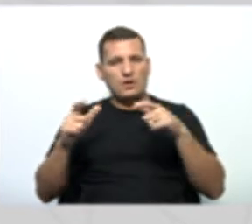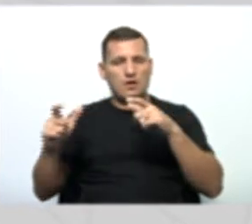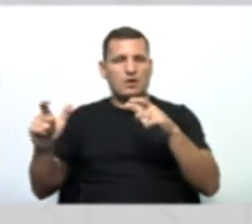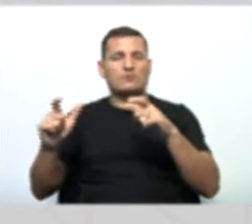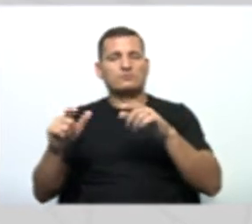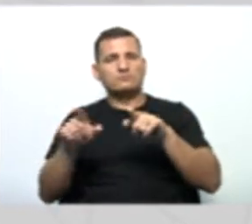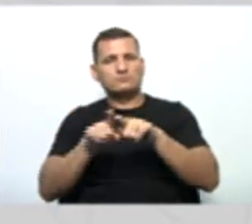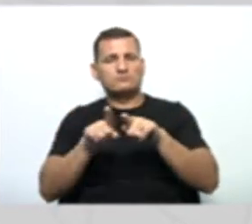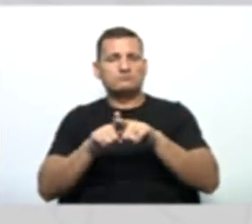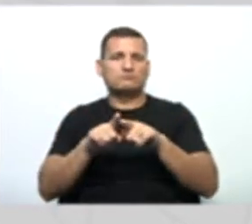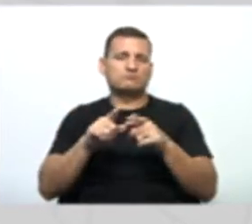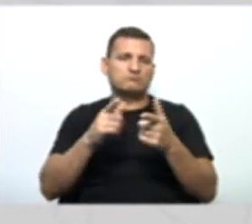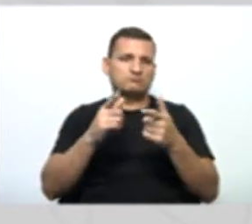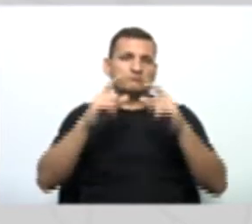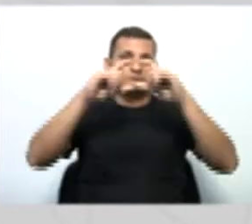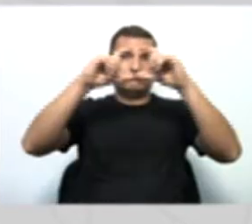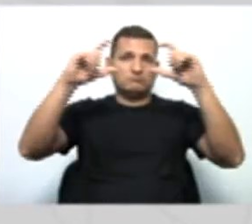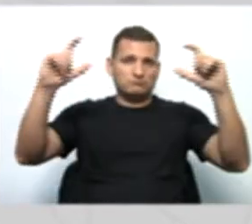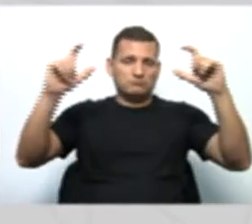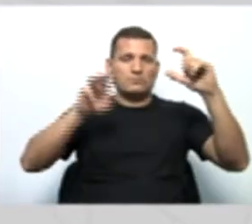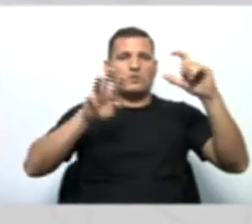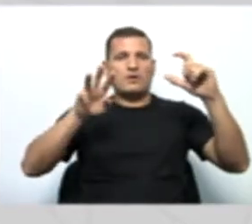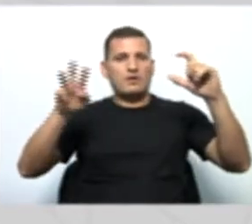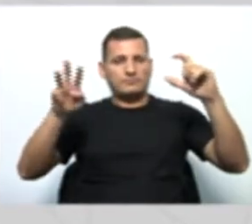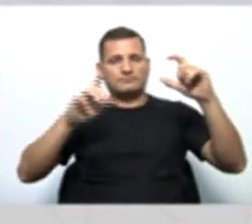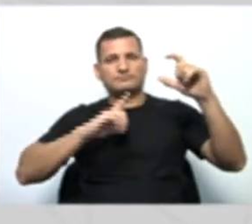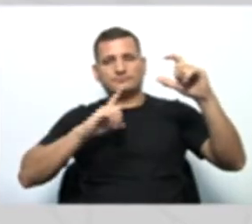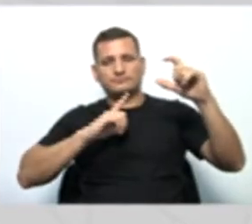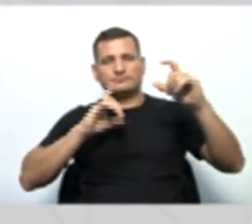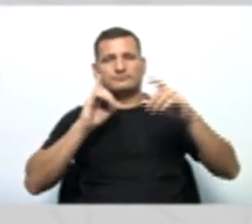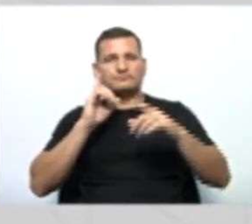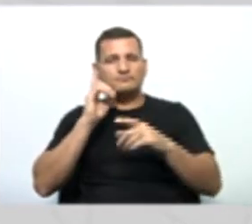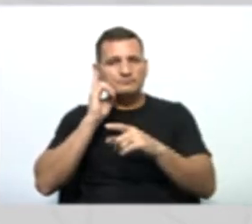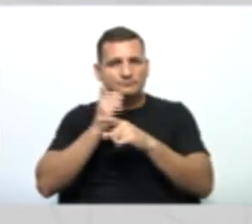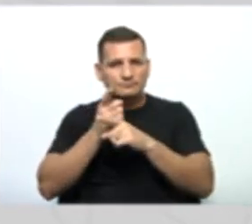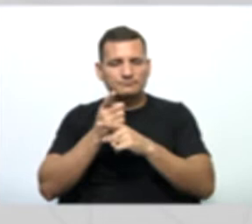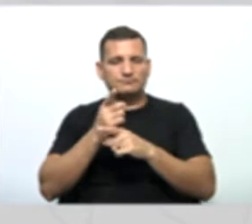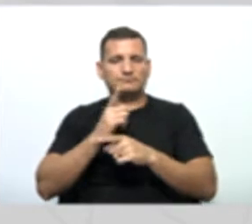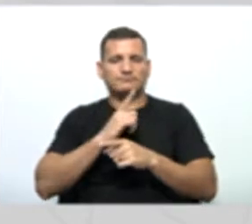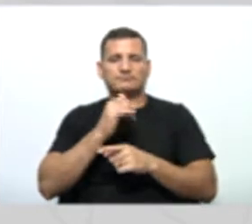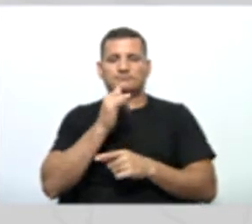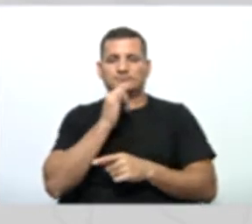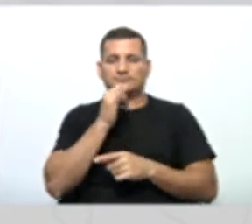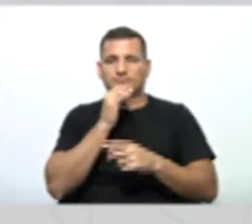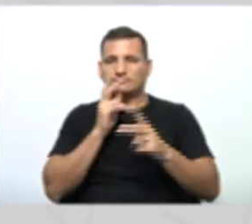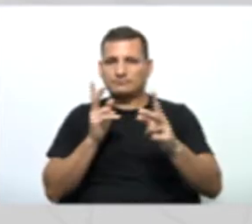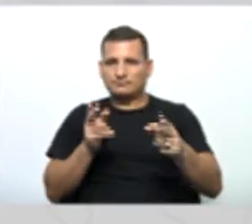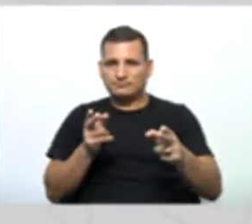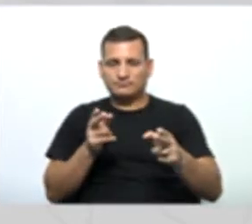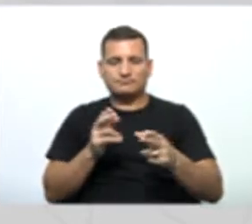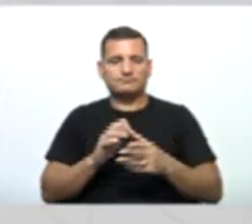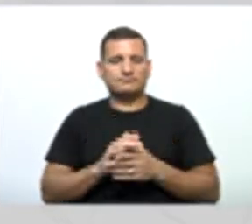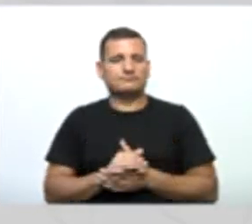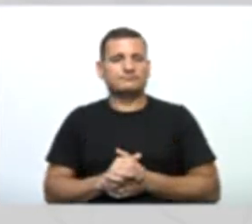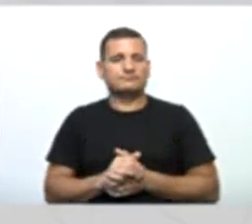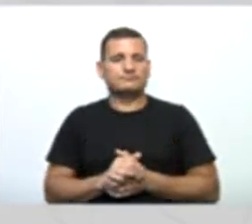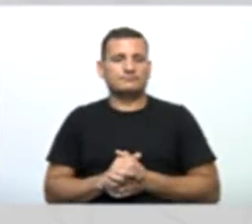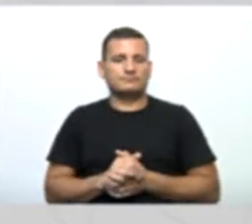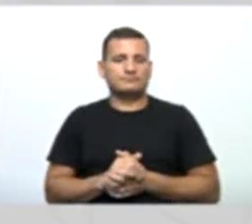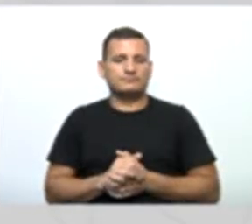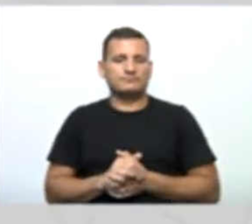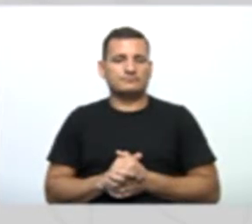em páginas, em topos de página web, vocês vão encontrar bastante esses exemplos aí de contraste.